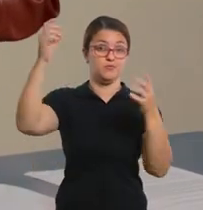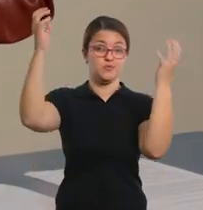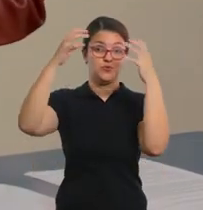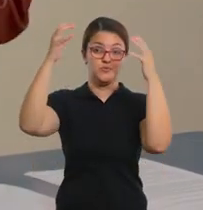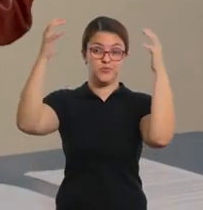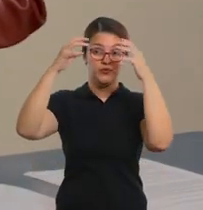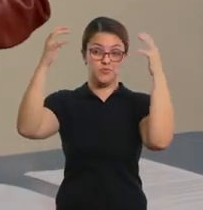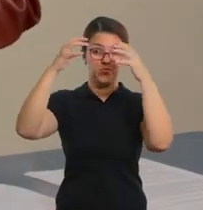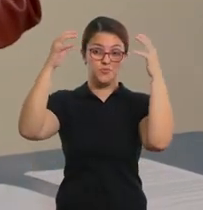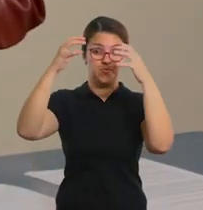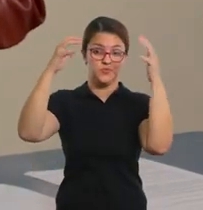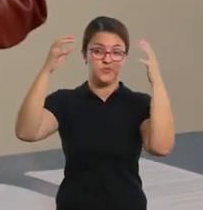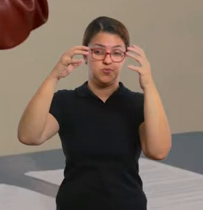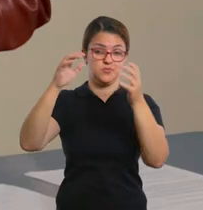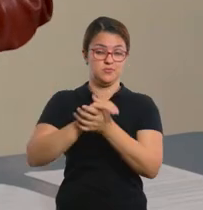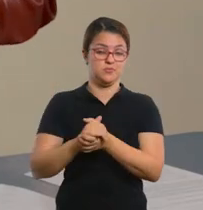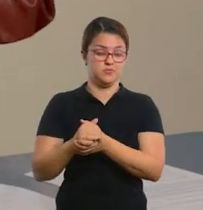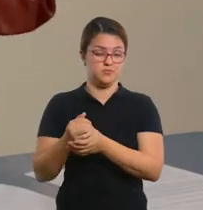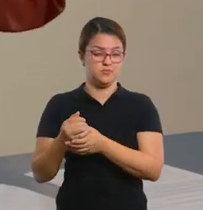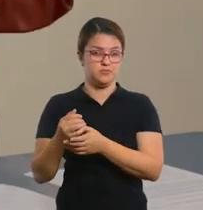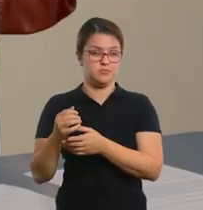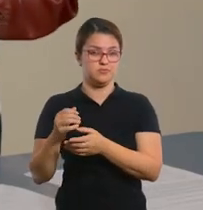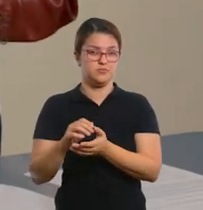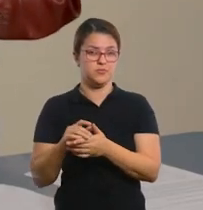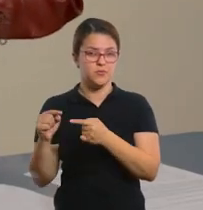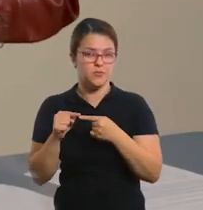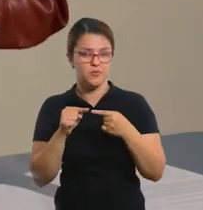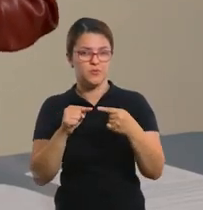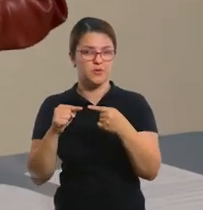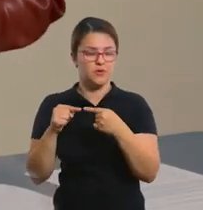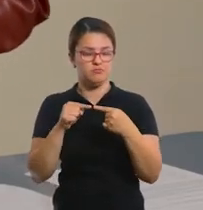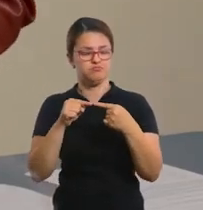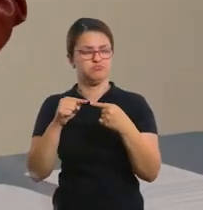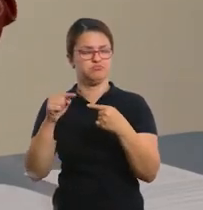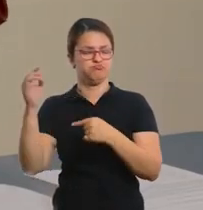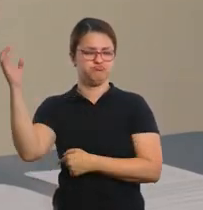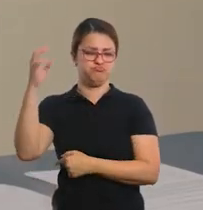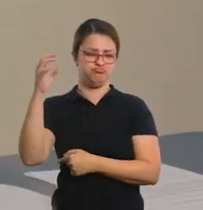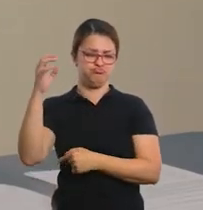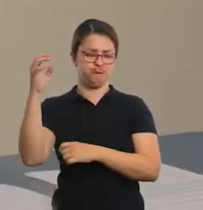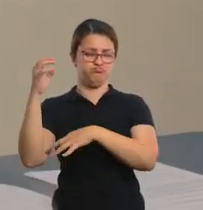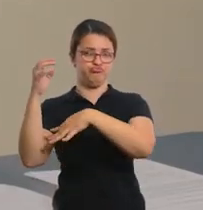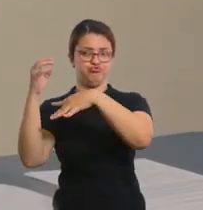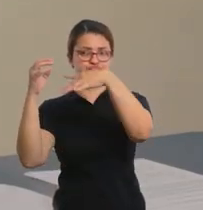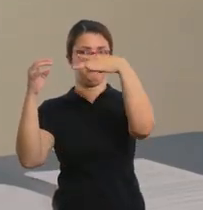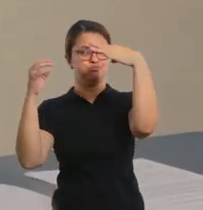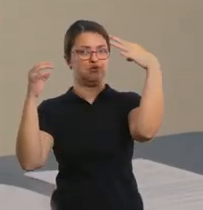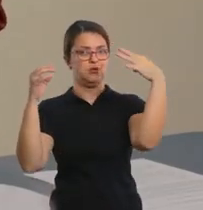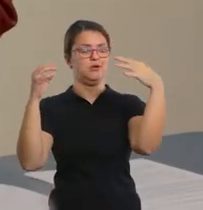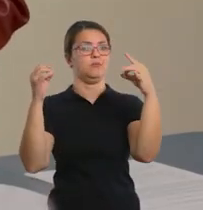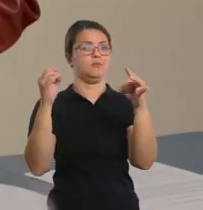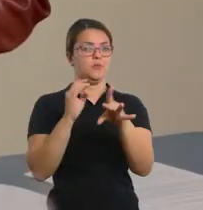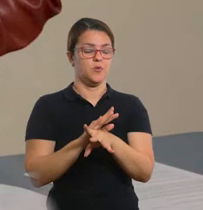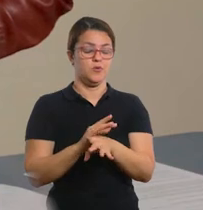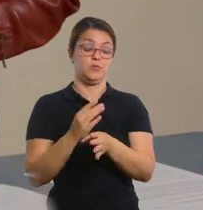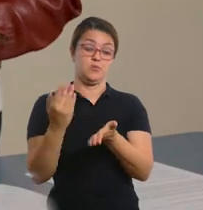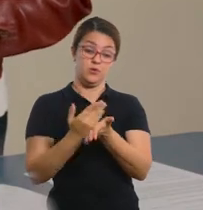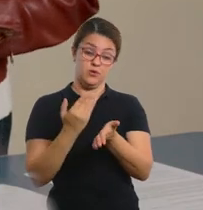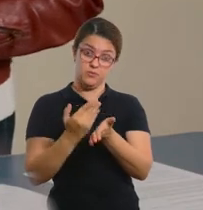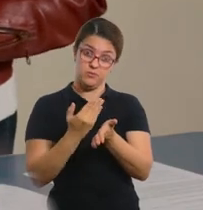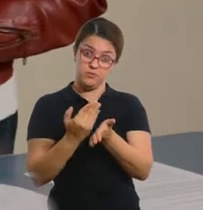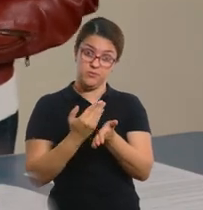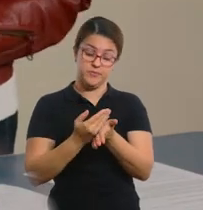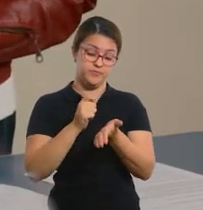e façam aí a chuva de vocês para aparecer o arco-íris. Quando terminar, ó, após a realização desse experimento, anote no